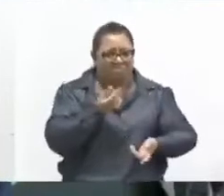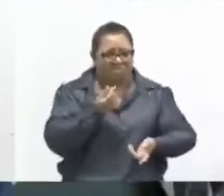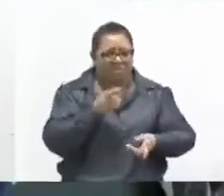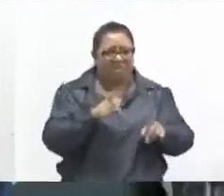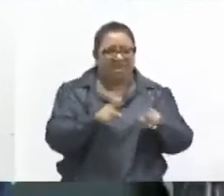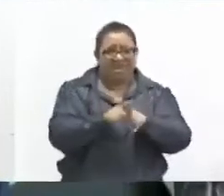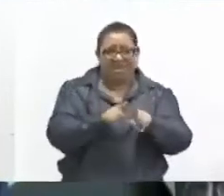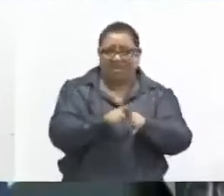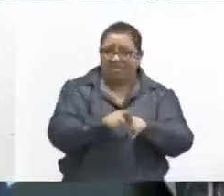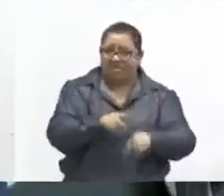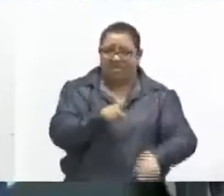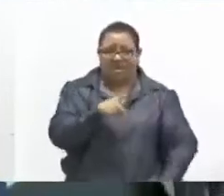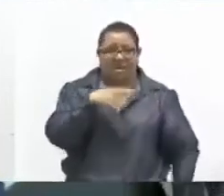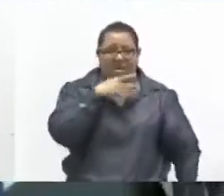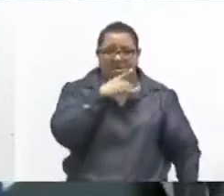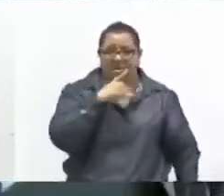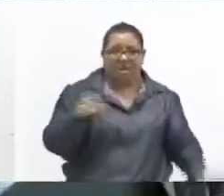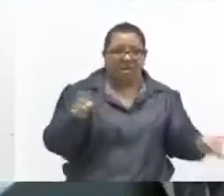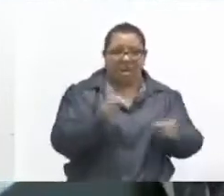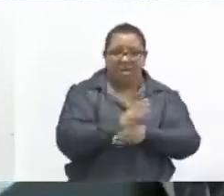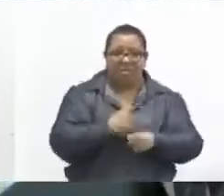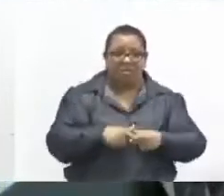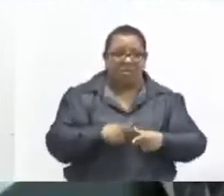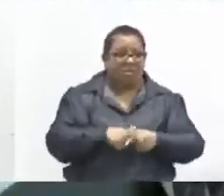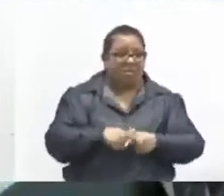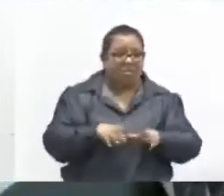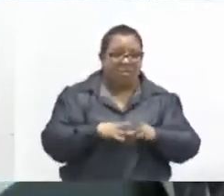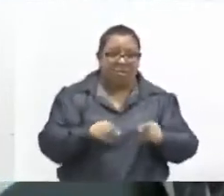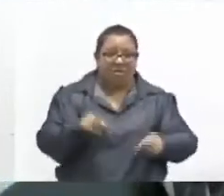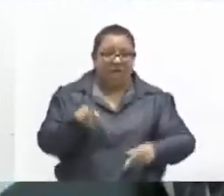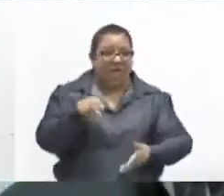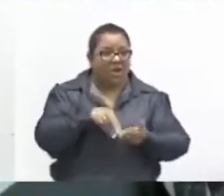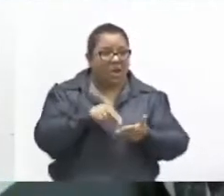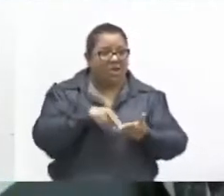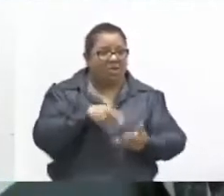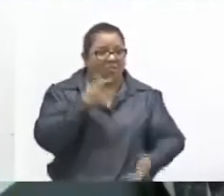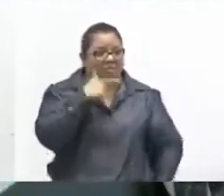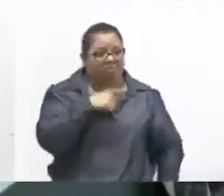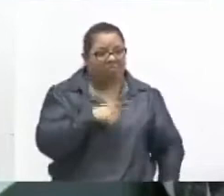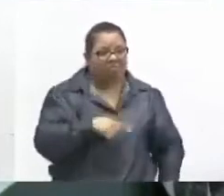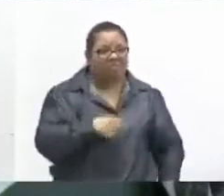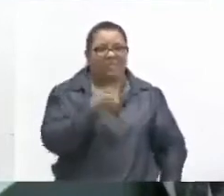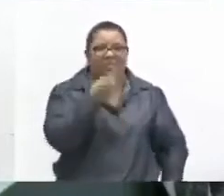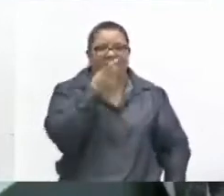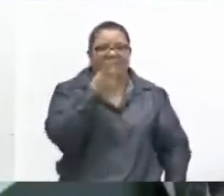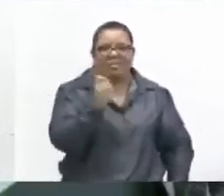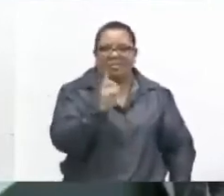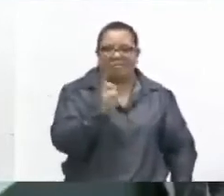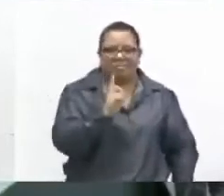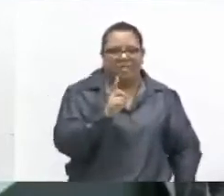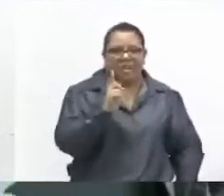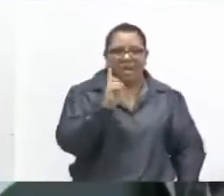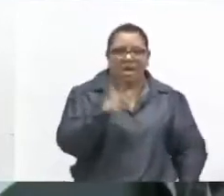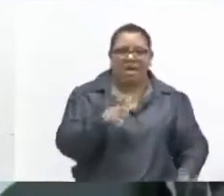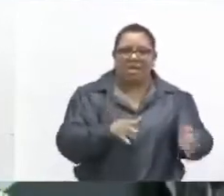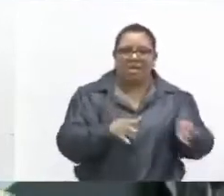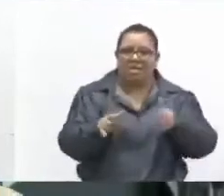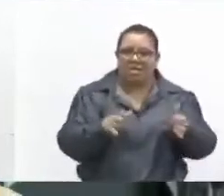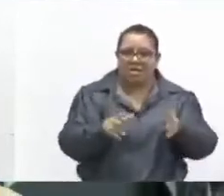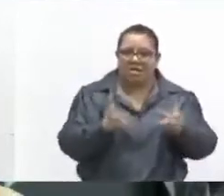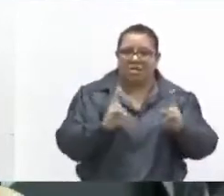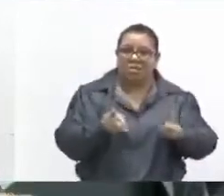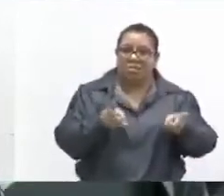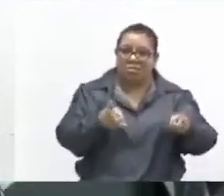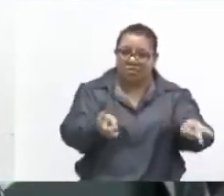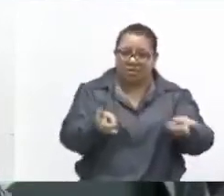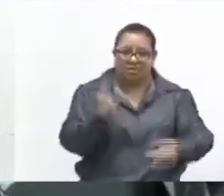achar que com isso a vida dele está resolvida, que com isso as notas dele vão ser boas e etc. E isso não é. A assistência estudantil ela é